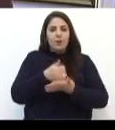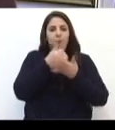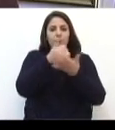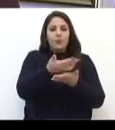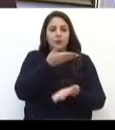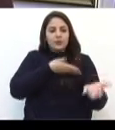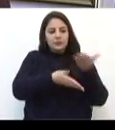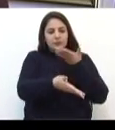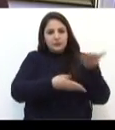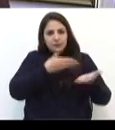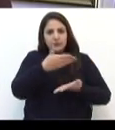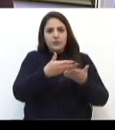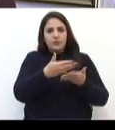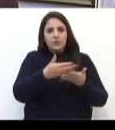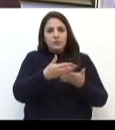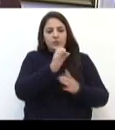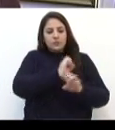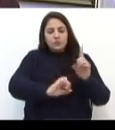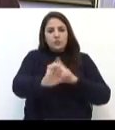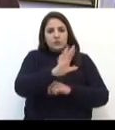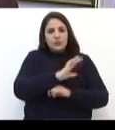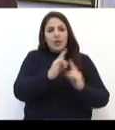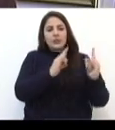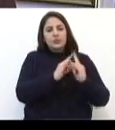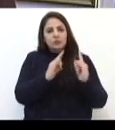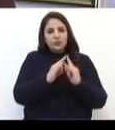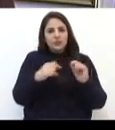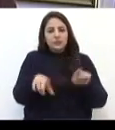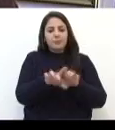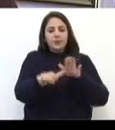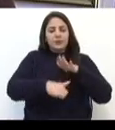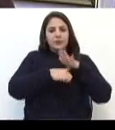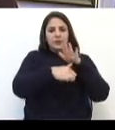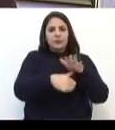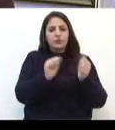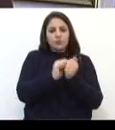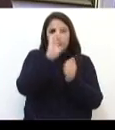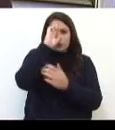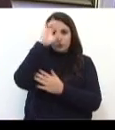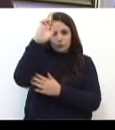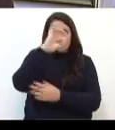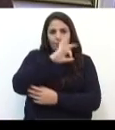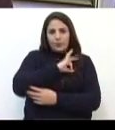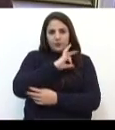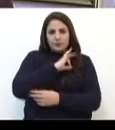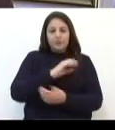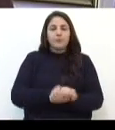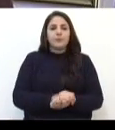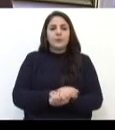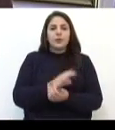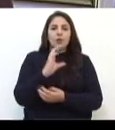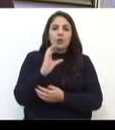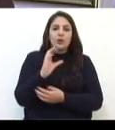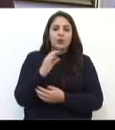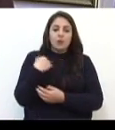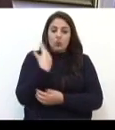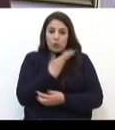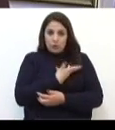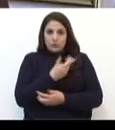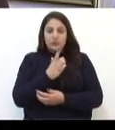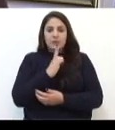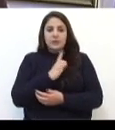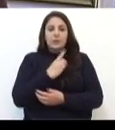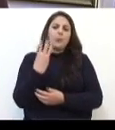o apoio, a interação entre as forças vivas da sociedade, entidades, lideranças com as chefias policiais. E o Concepro tem uma história